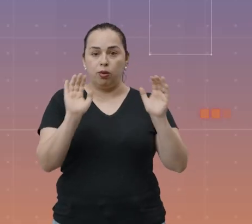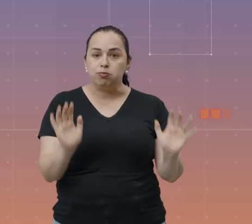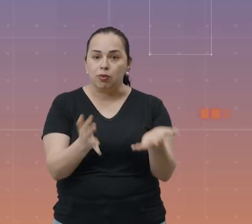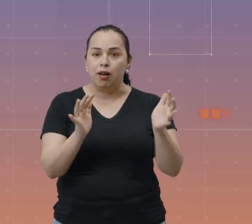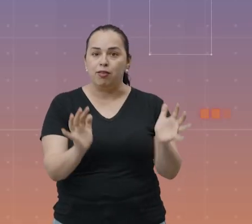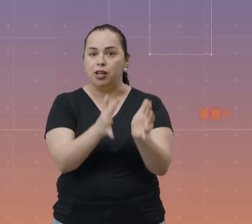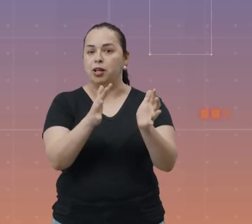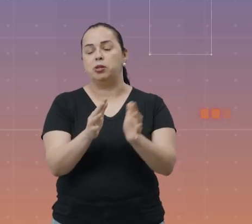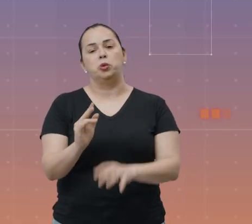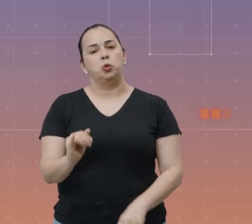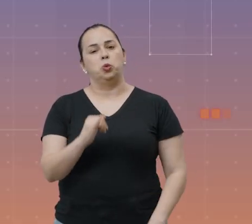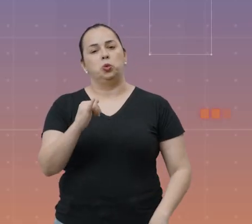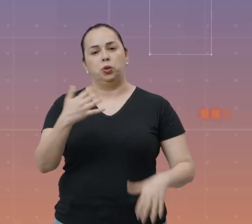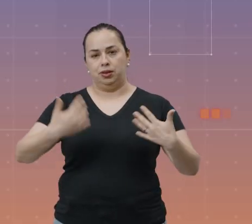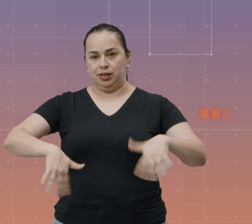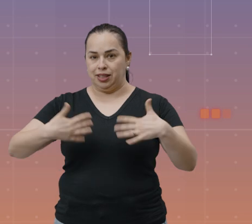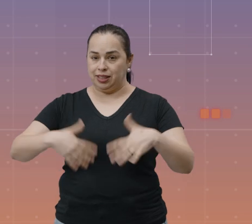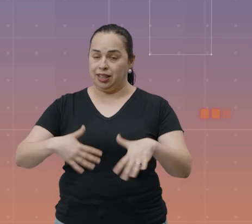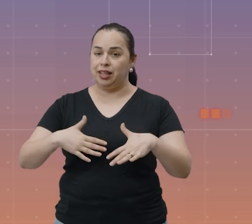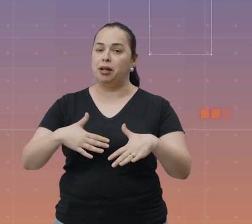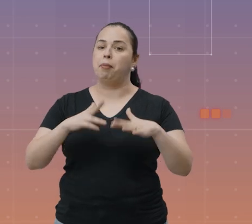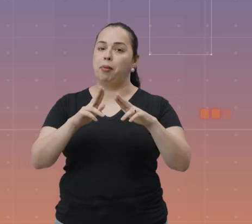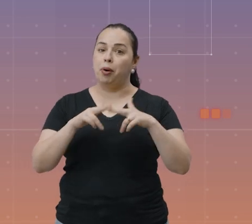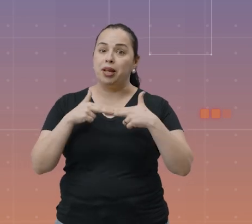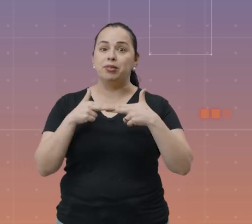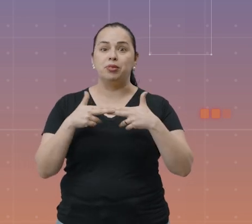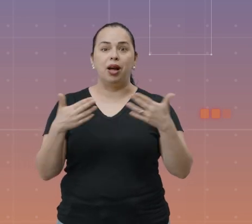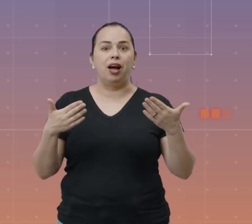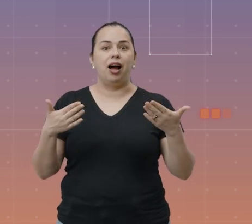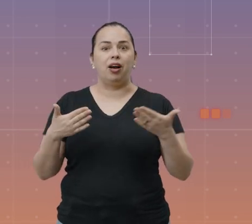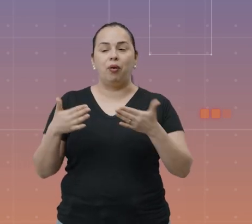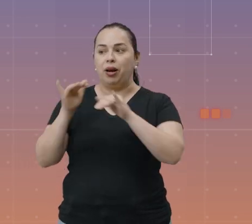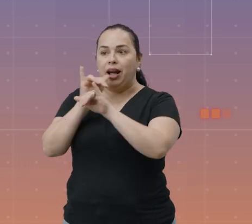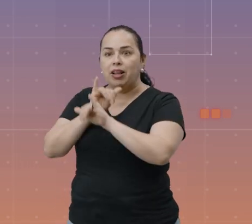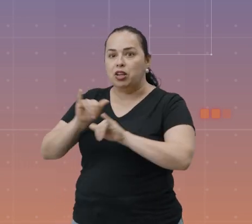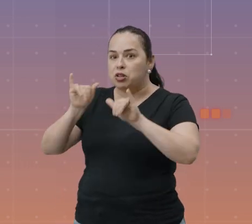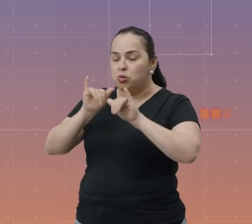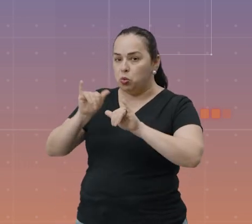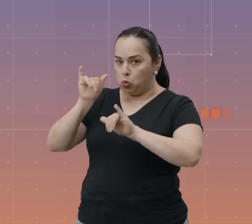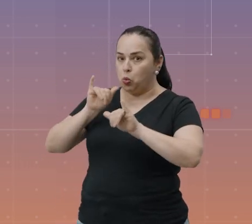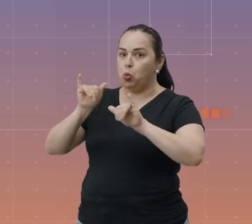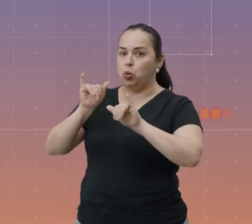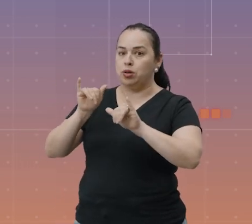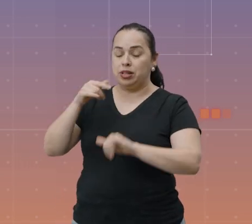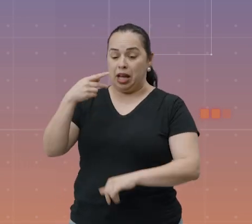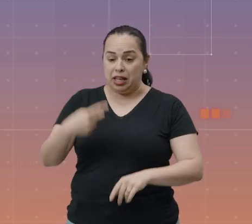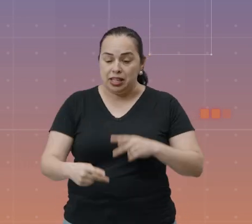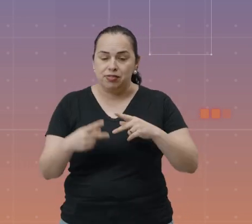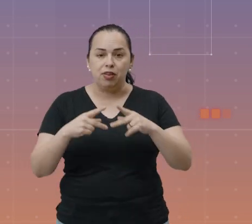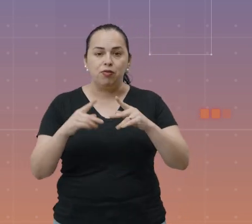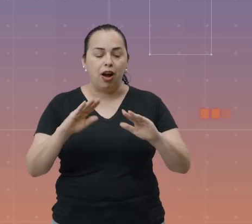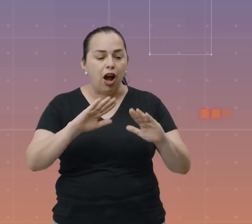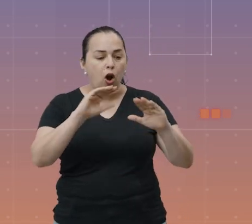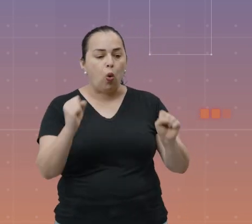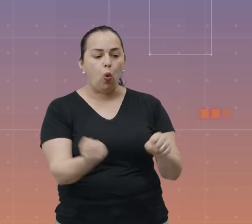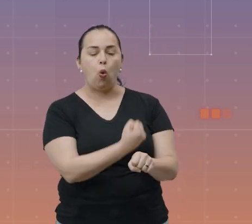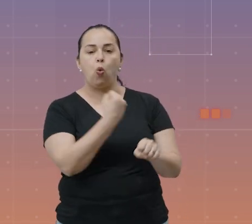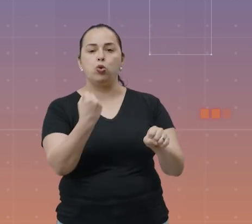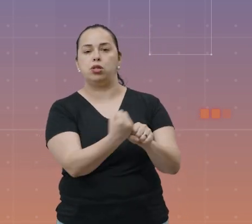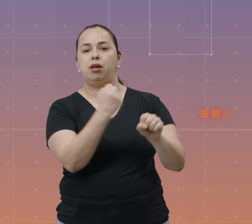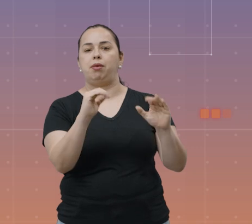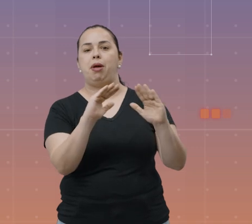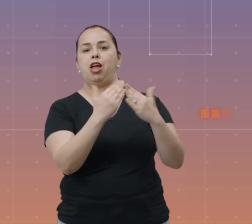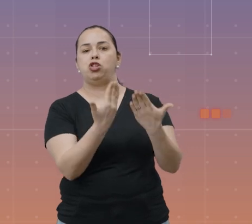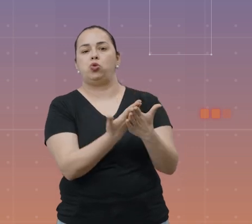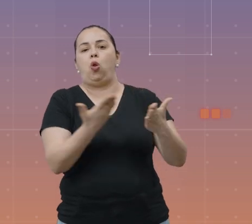Investimento em educação é sempre importante. E dentro desse tema, foi anunciado, ano passado, que São José dos Campos